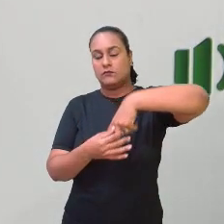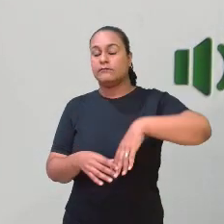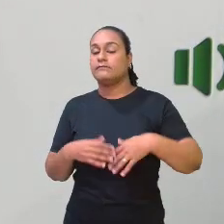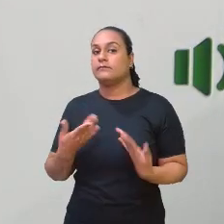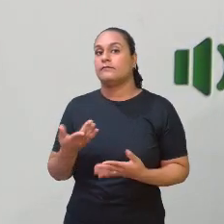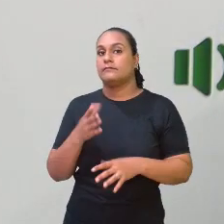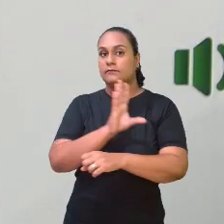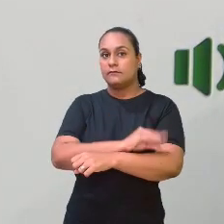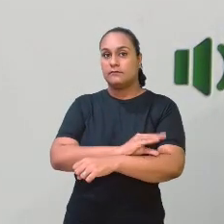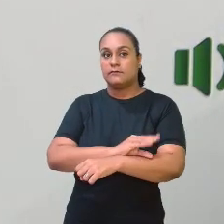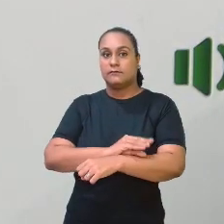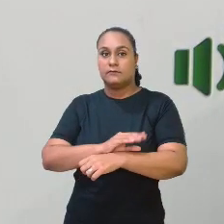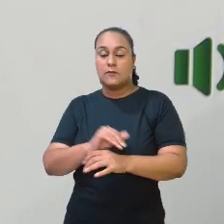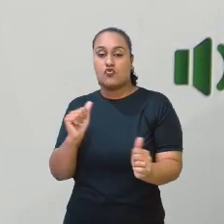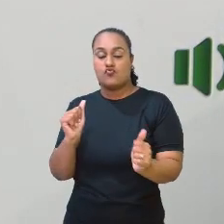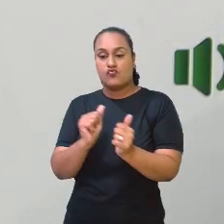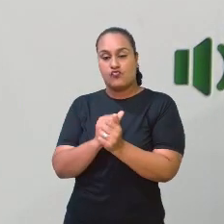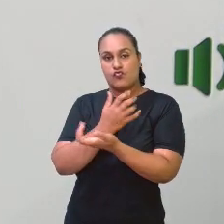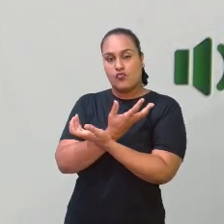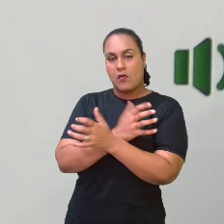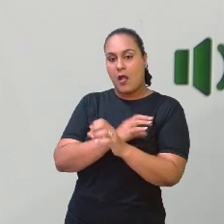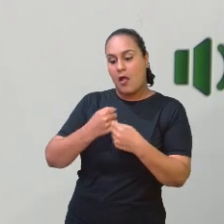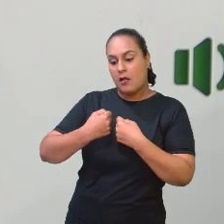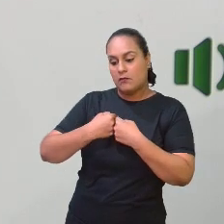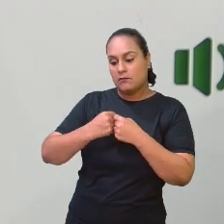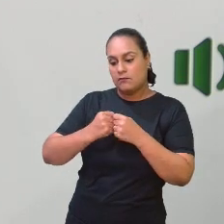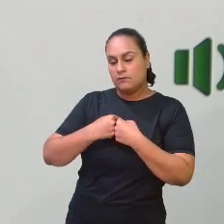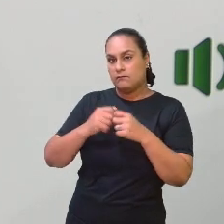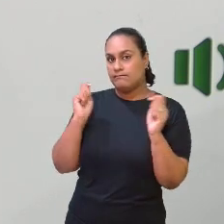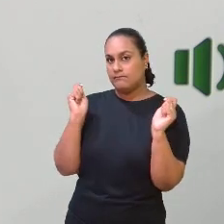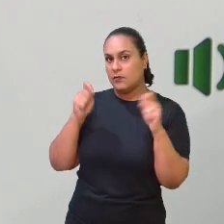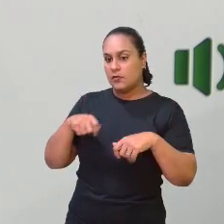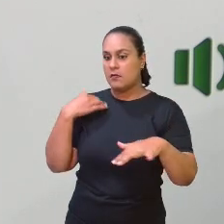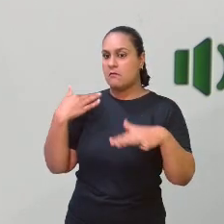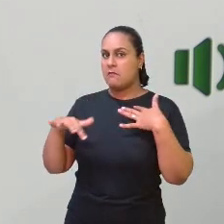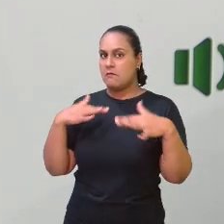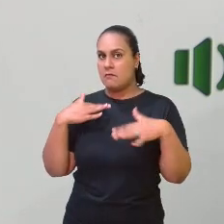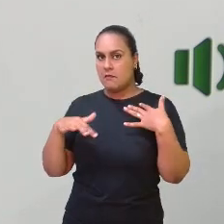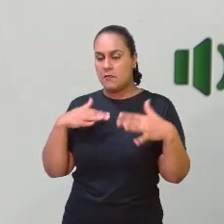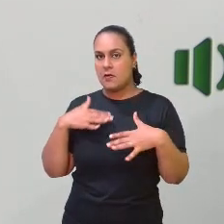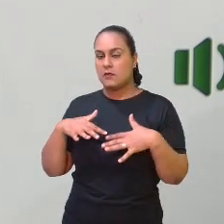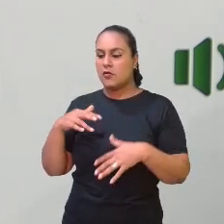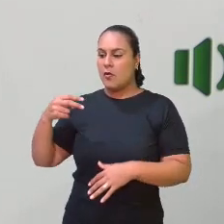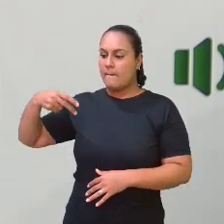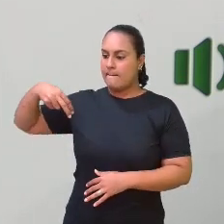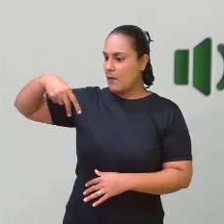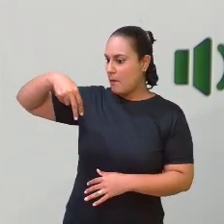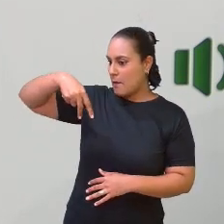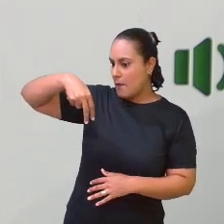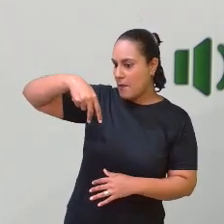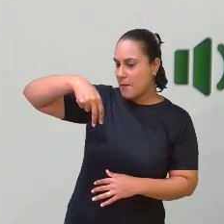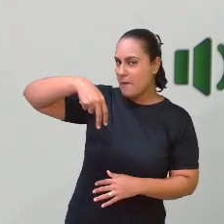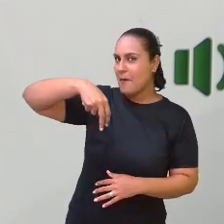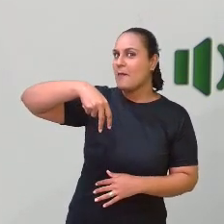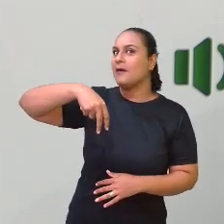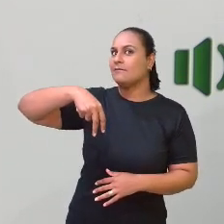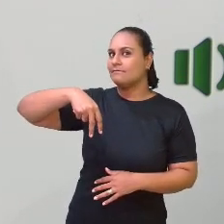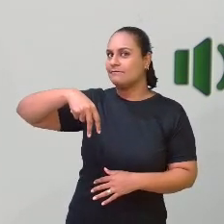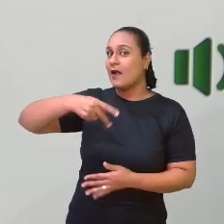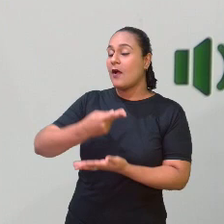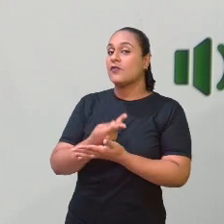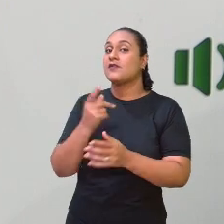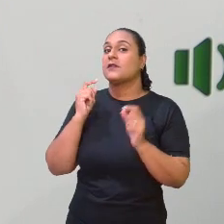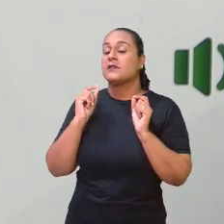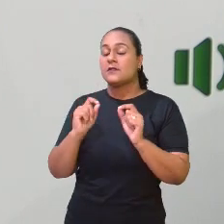Os músculos, juntamente com os ossos e articulações, permitem a movimentação e a locomoção dos indivíduos. Isso ocorre porque